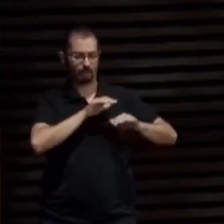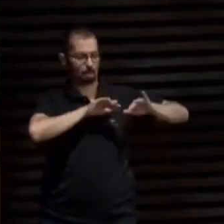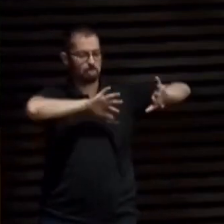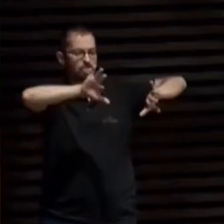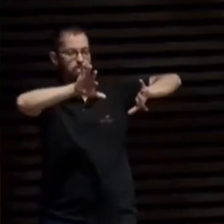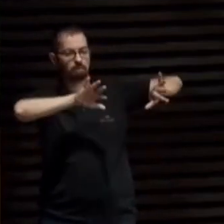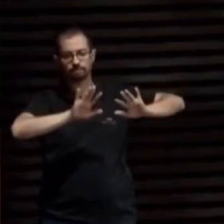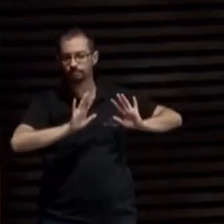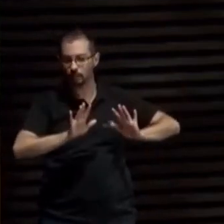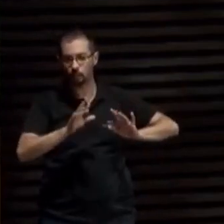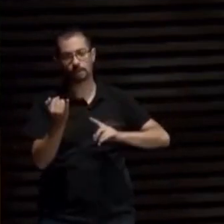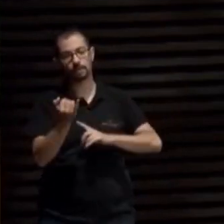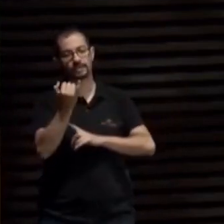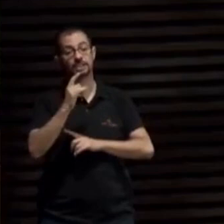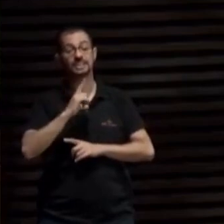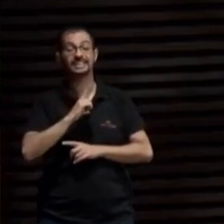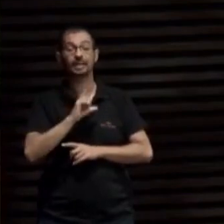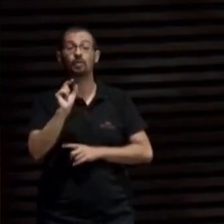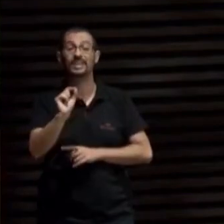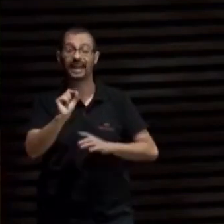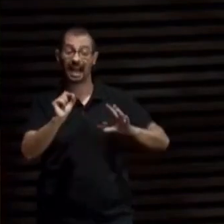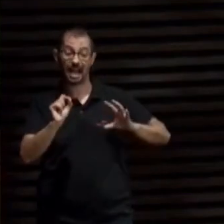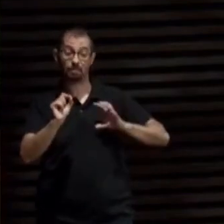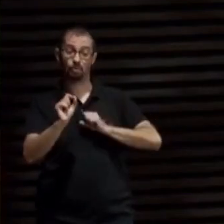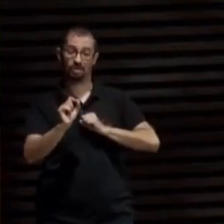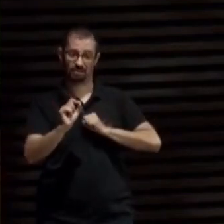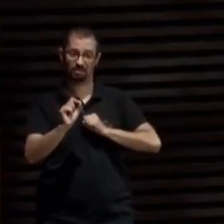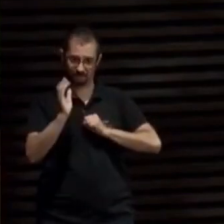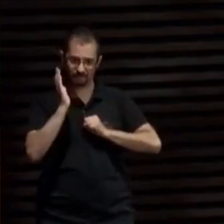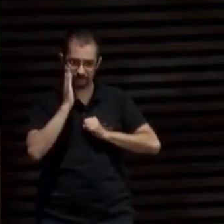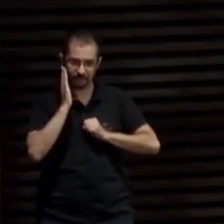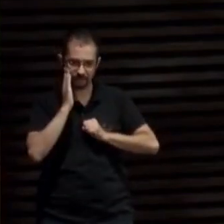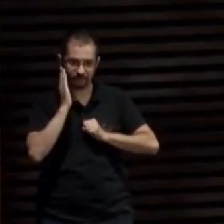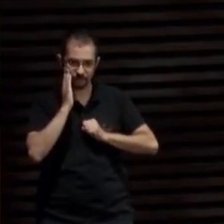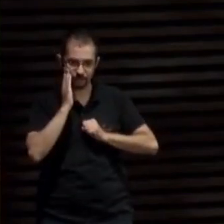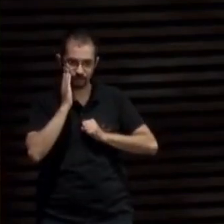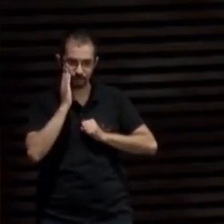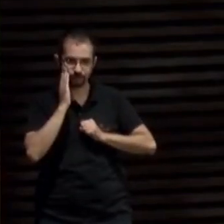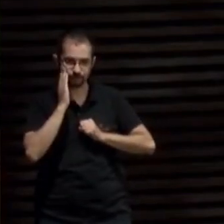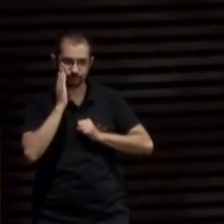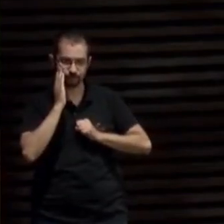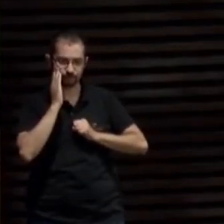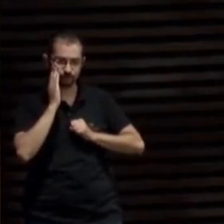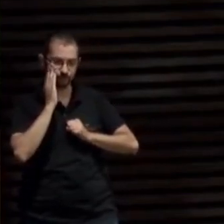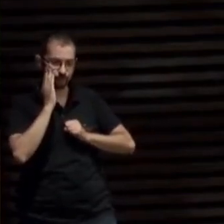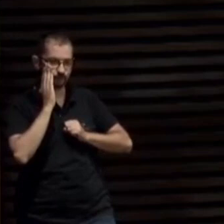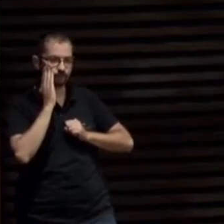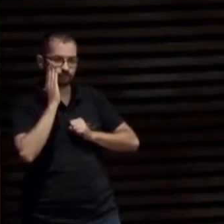concessões. É um amor que morre em benefício ou em